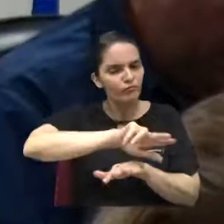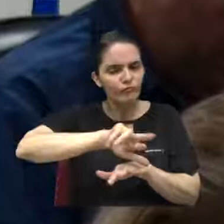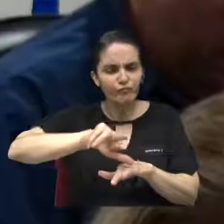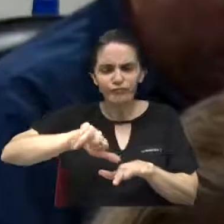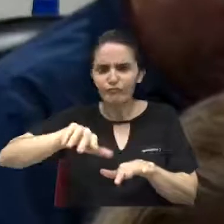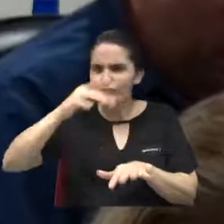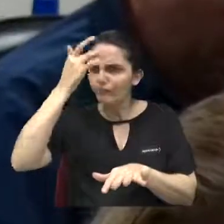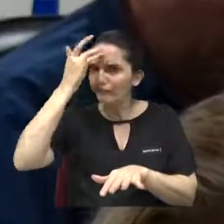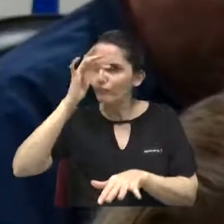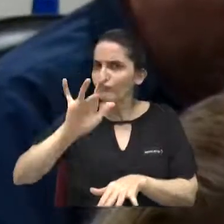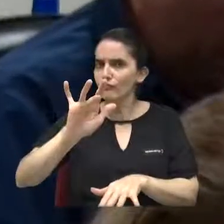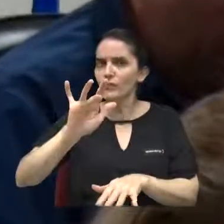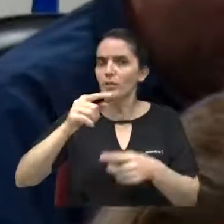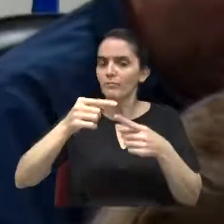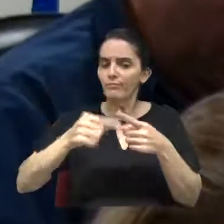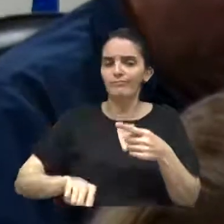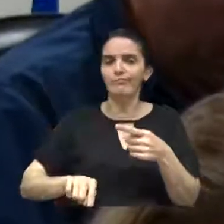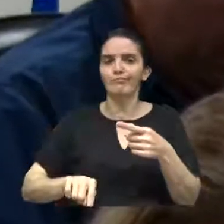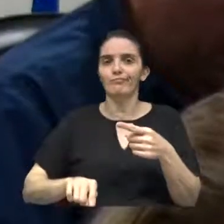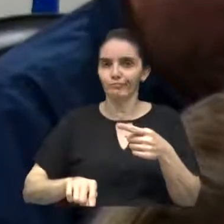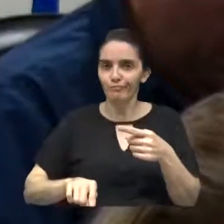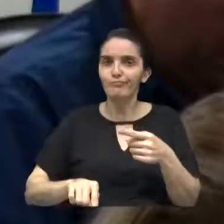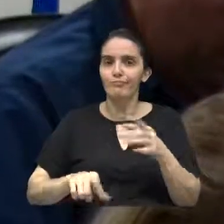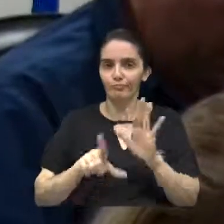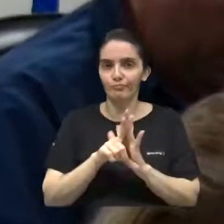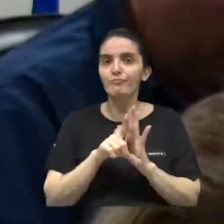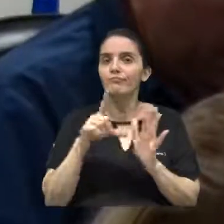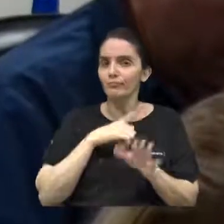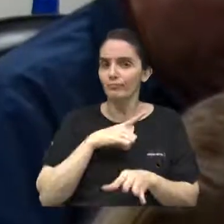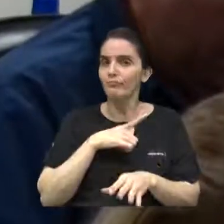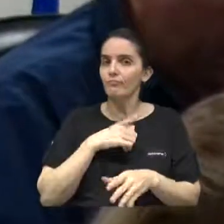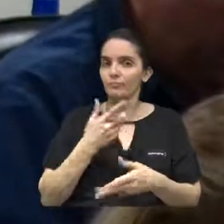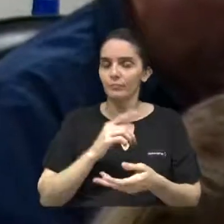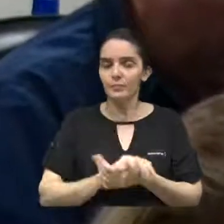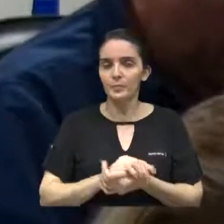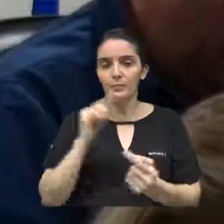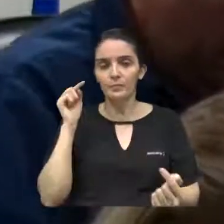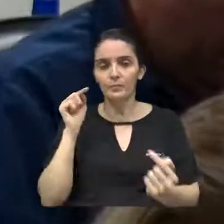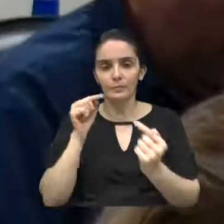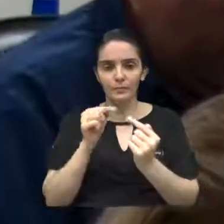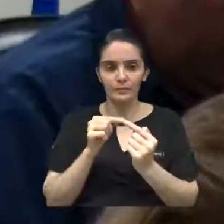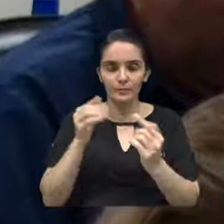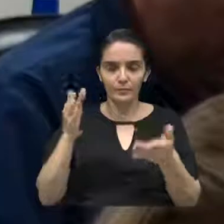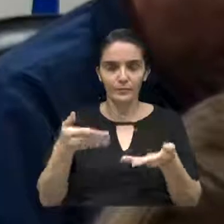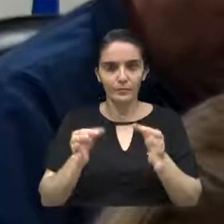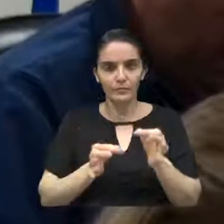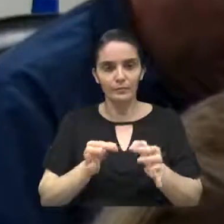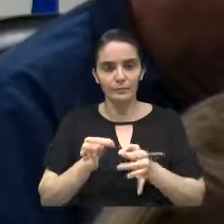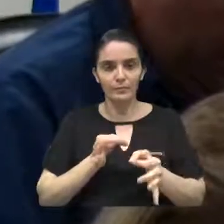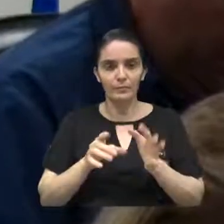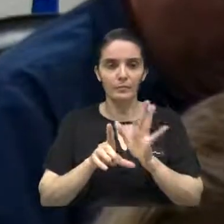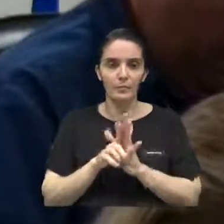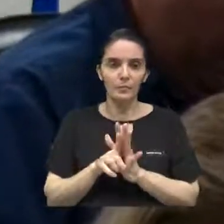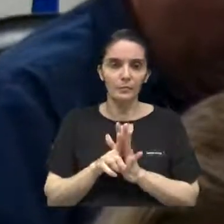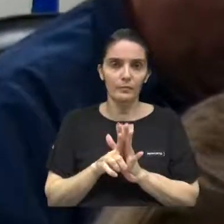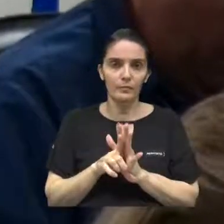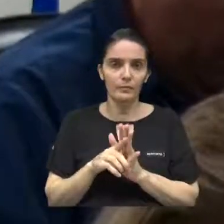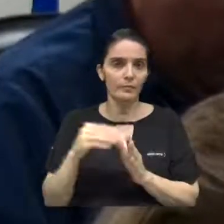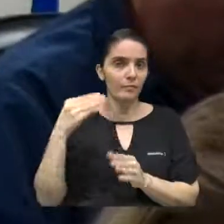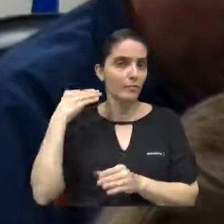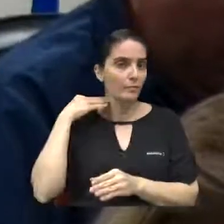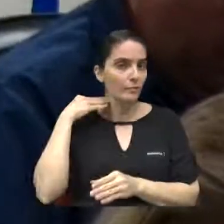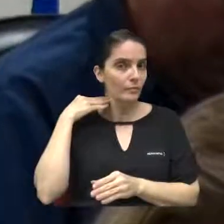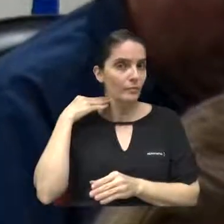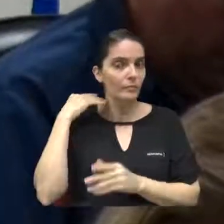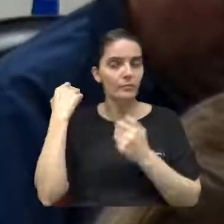é proibida, já é proibida por lei. Então, o objetivo desse projeto de lei é que o banco